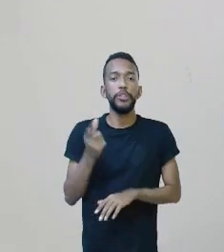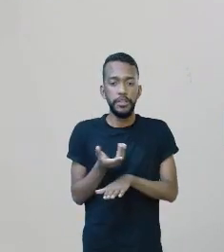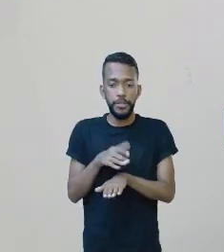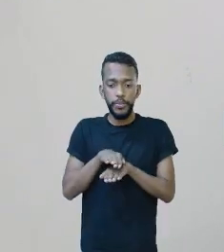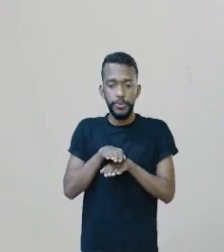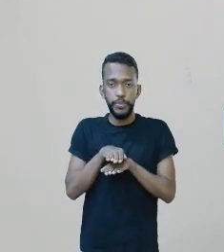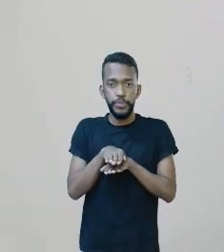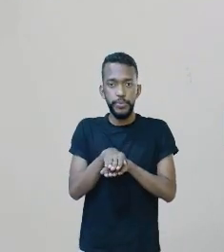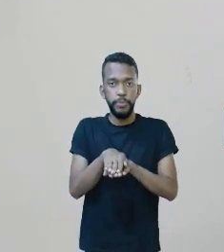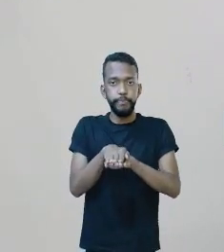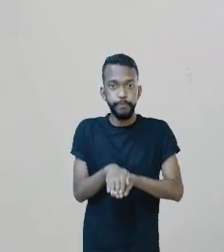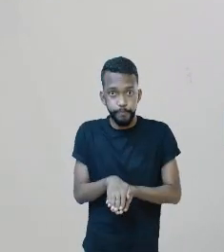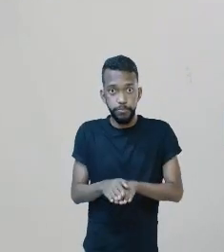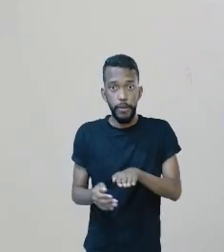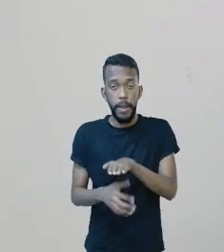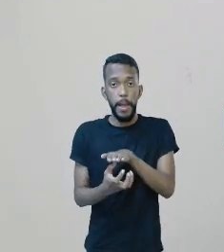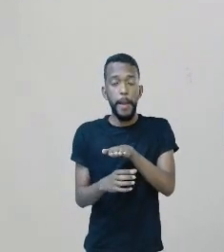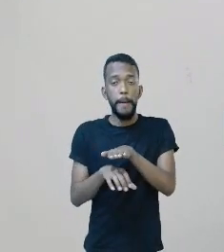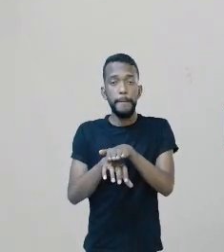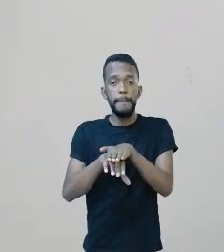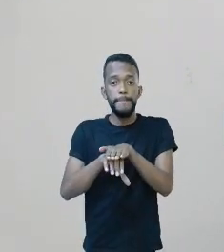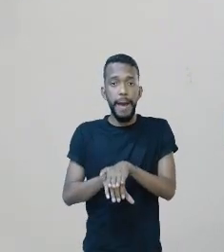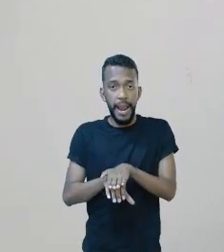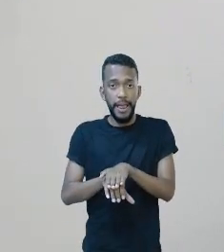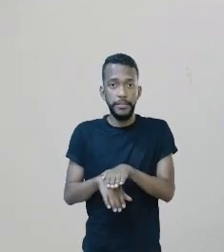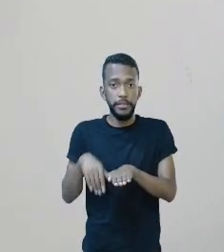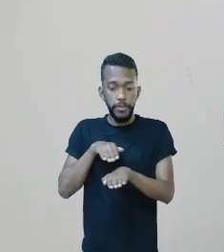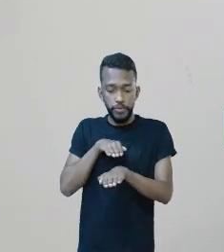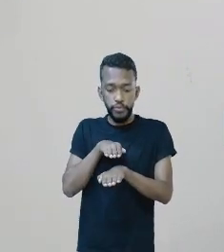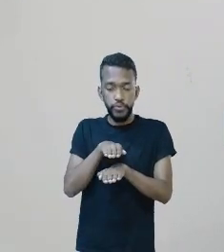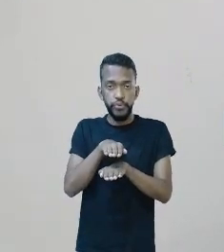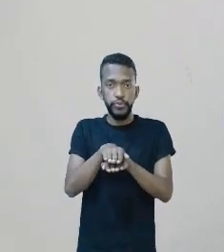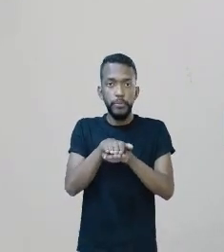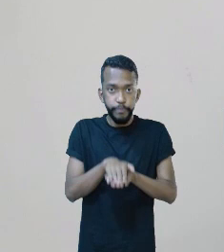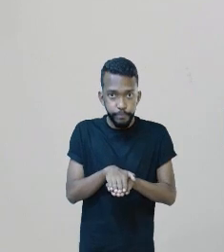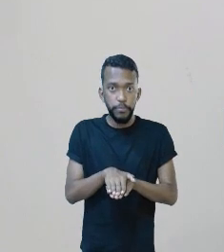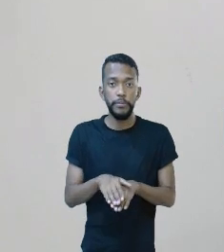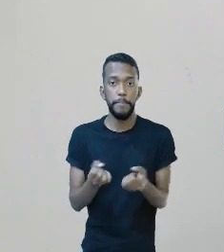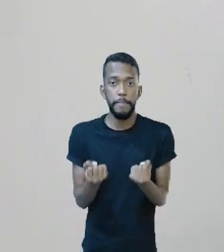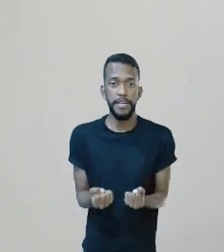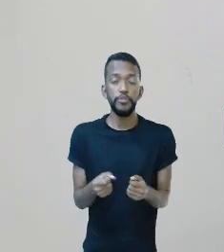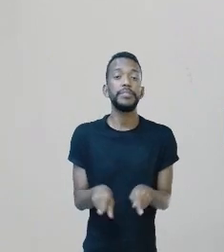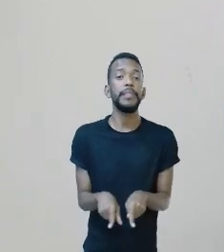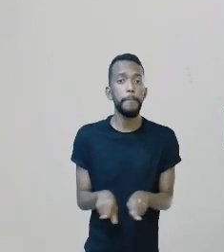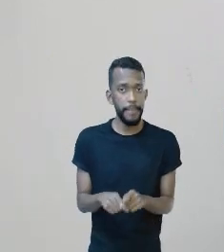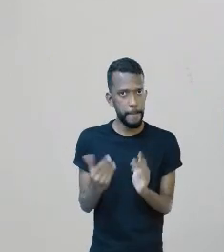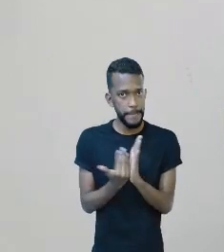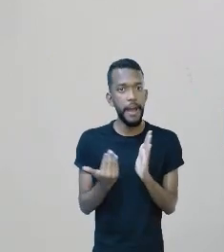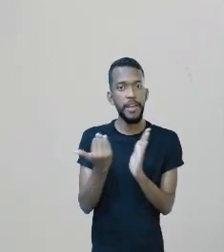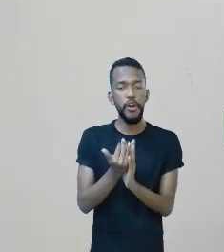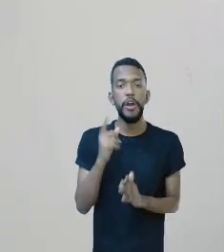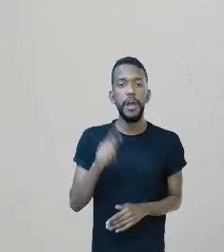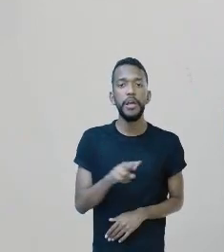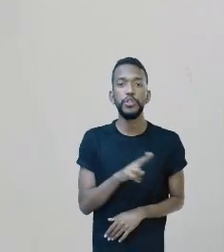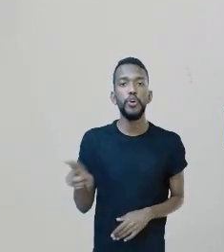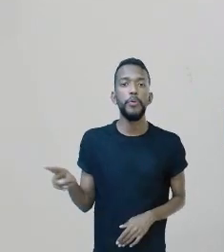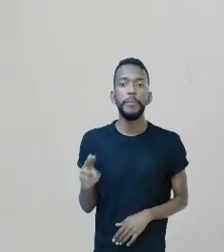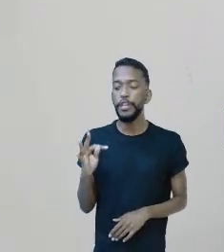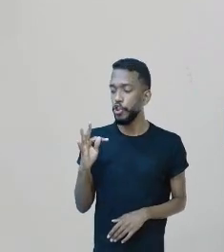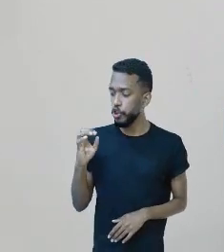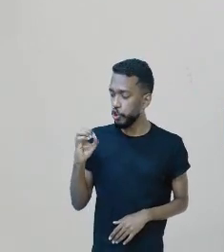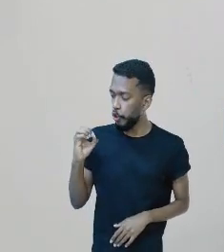balança bem maior, que nesse caso a unidade de medida também seria maior, que no caso seria